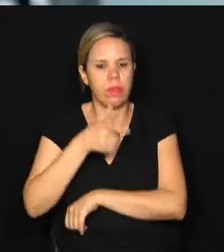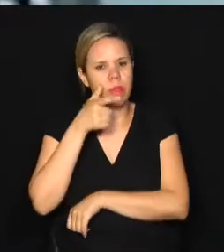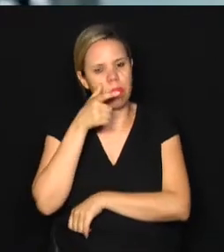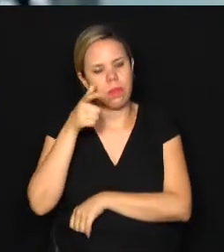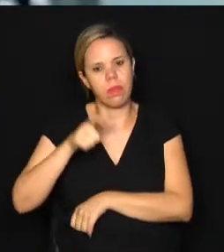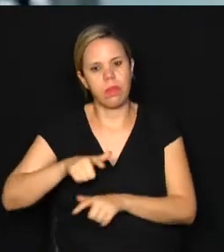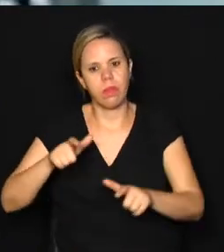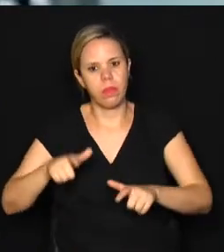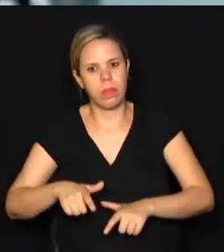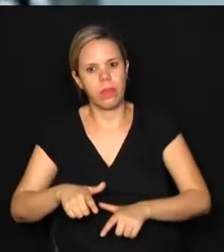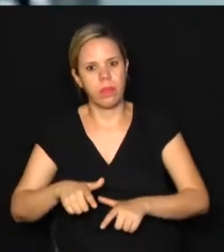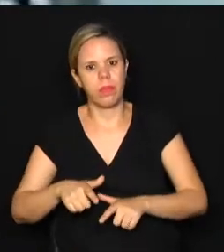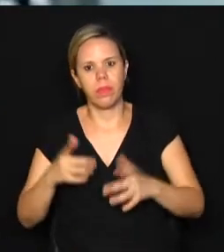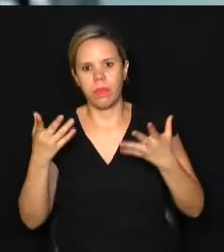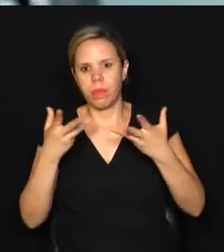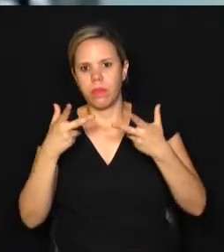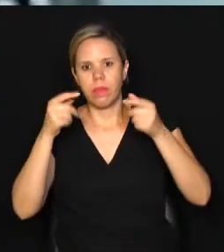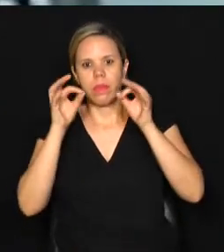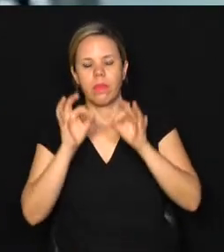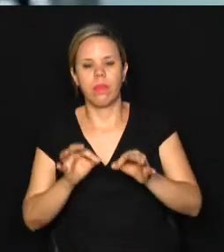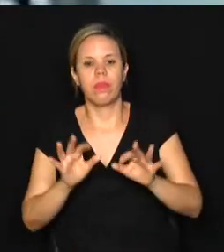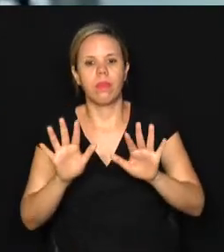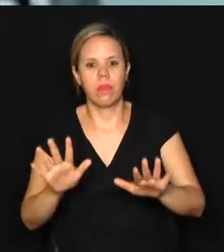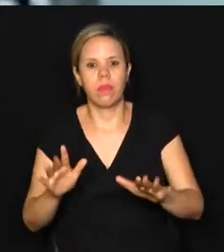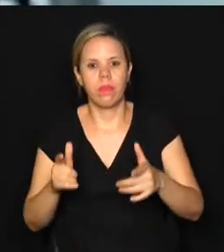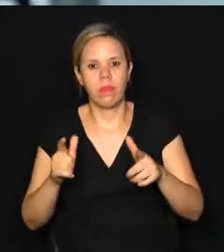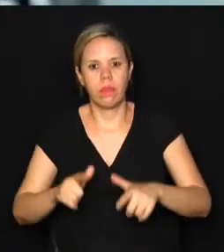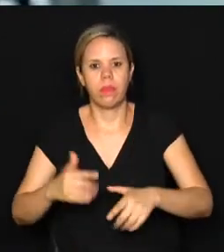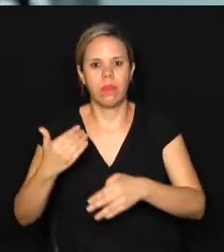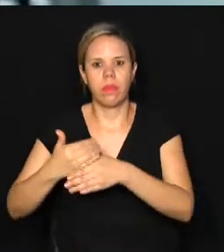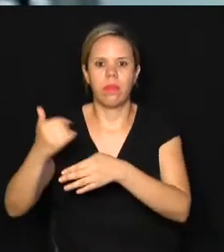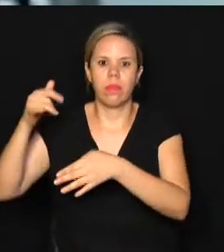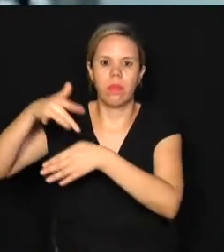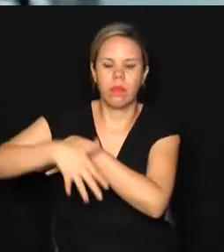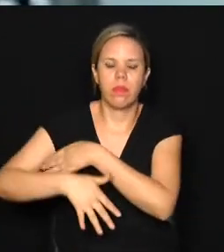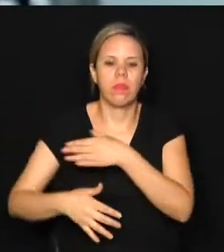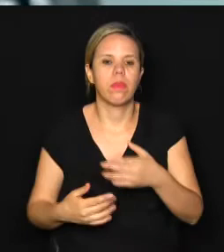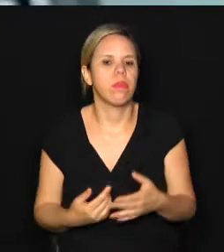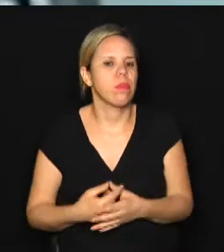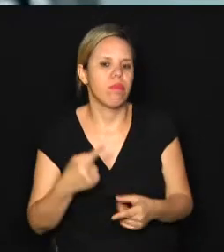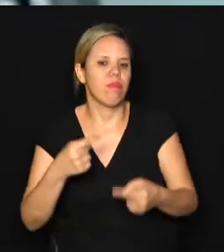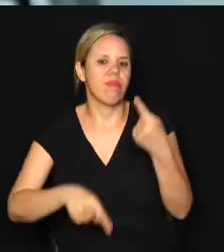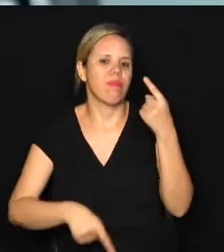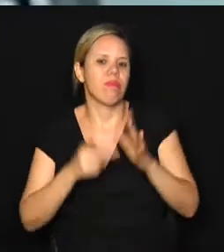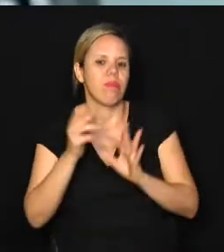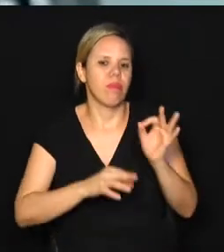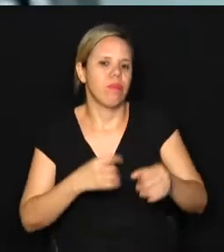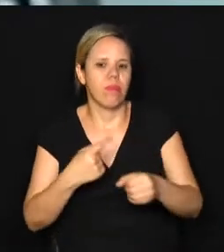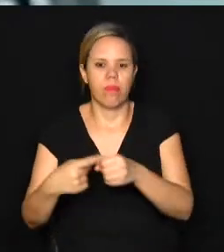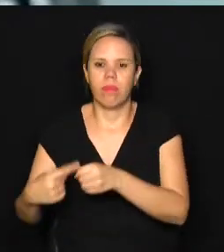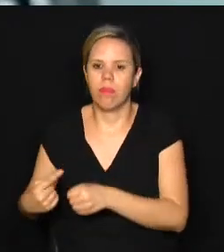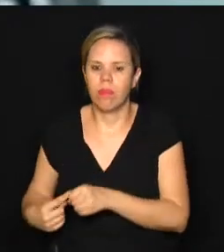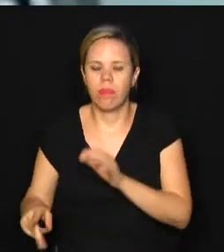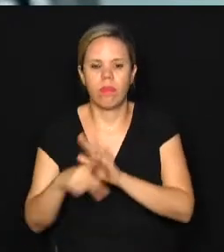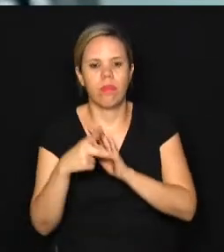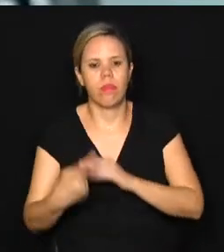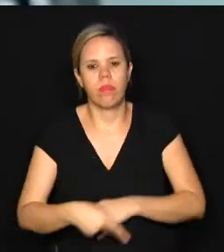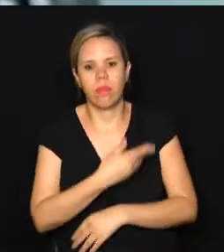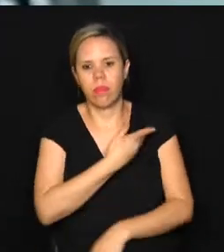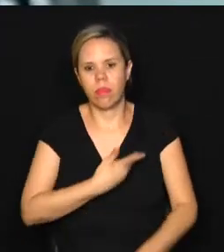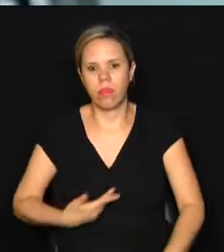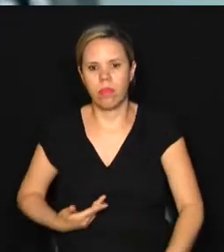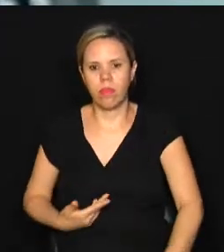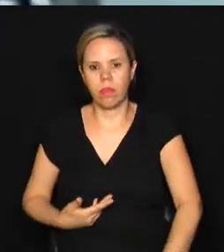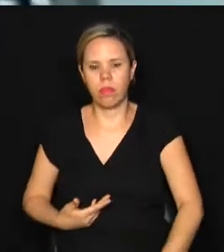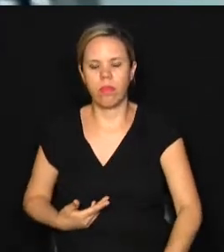é preciosíssima, mas essa barragem, ela contradiz até os planos municipais do próprio governo. O Plano Municipal